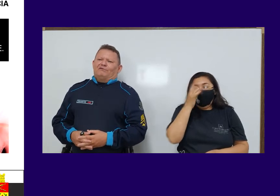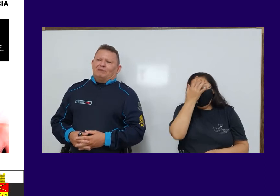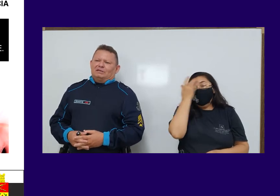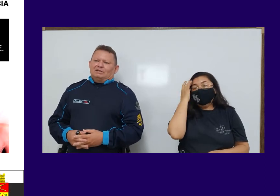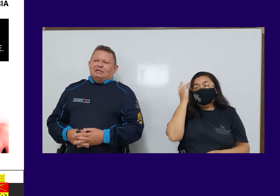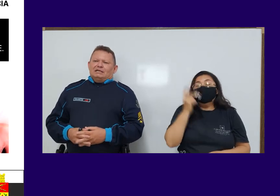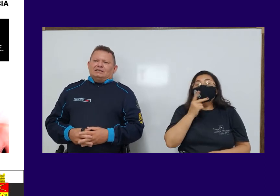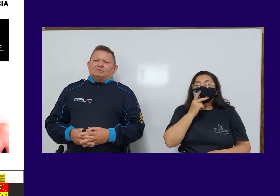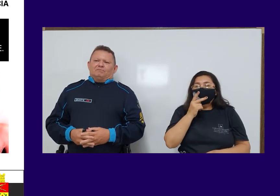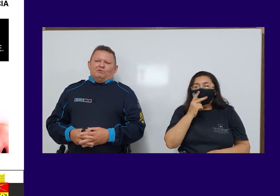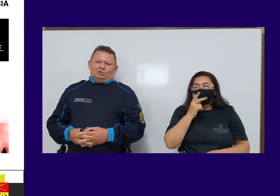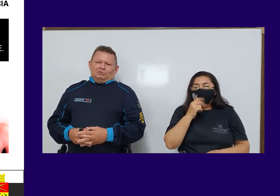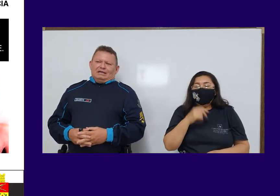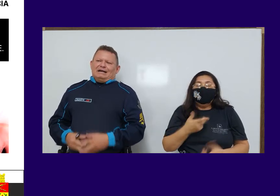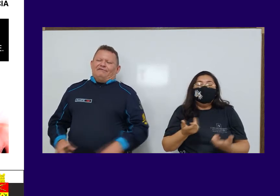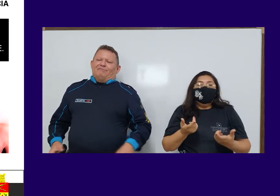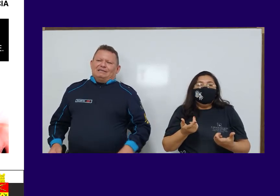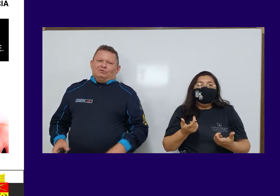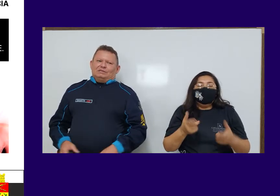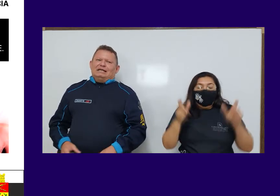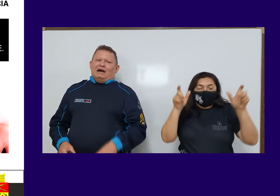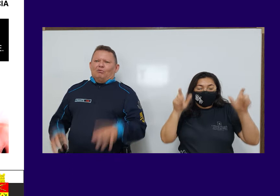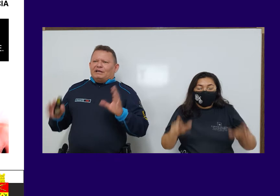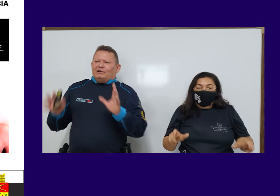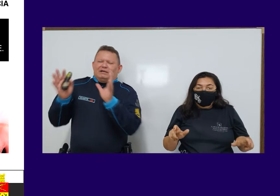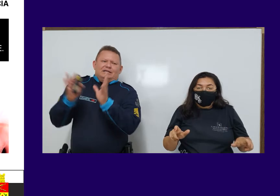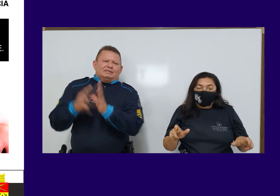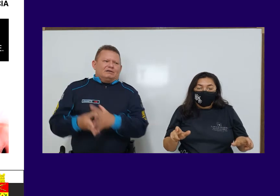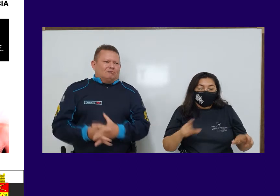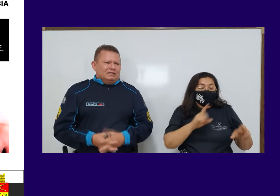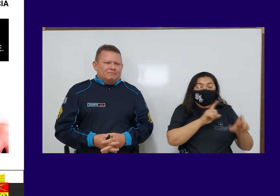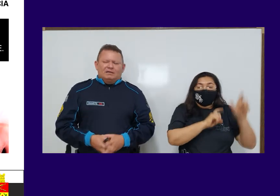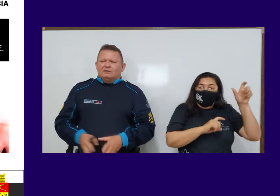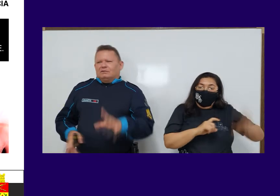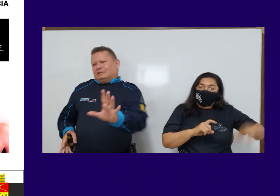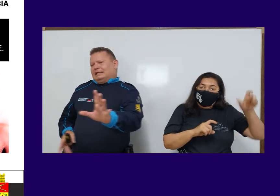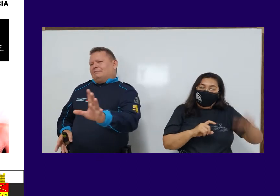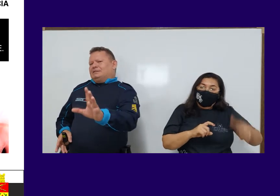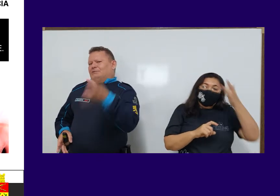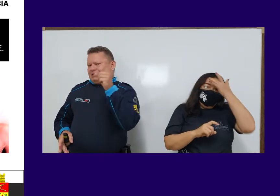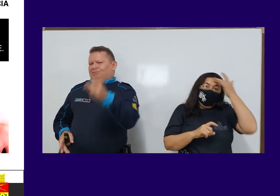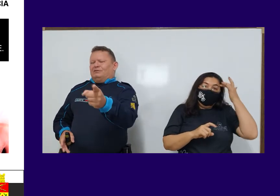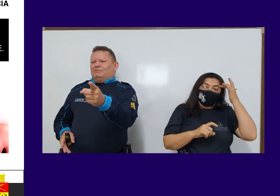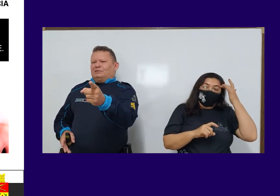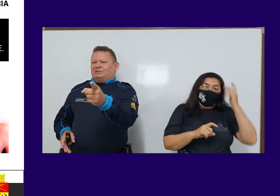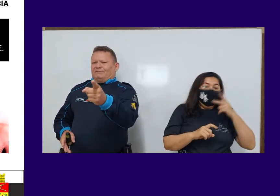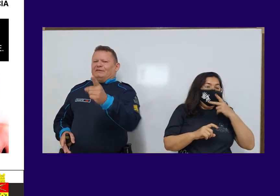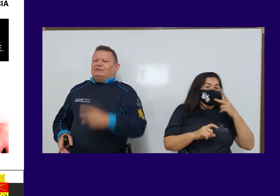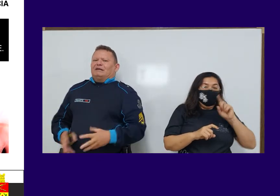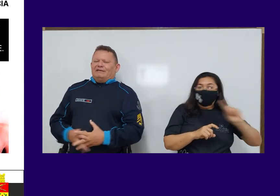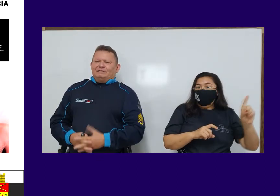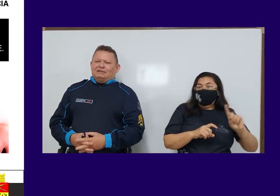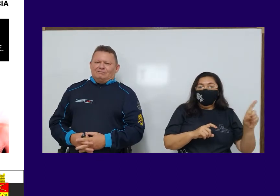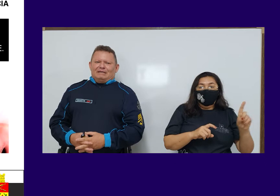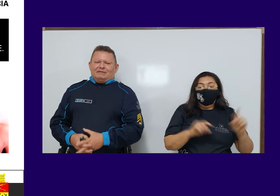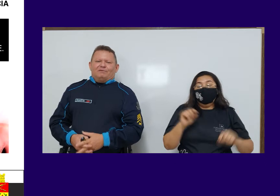do não fumante, exposto à fumaça do cigarro. O que eu quis dizer com isso? Lembre-se, nós já estudamos isso, estamos fazendo